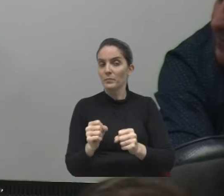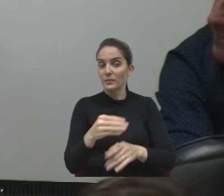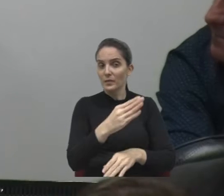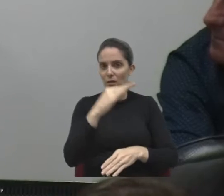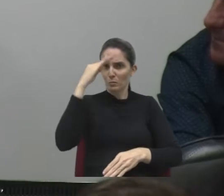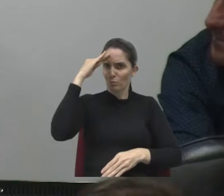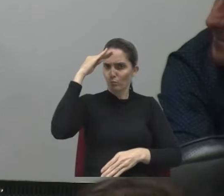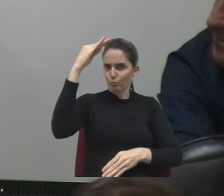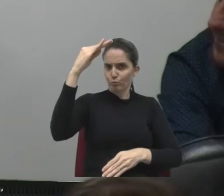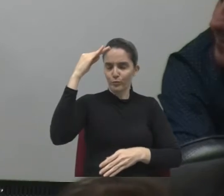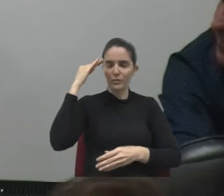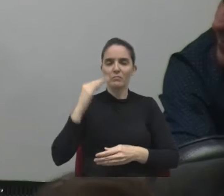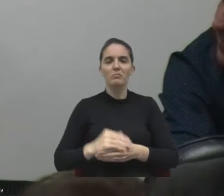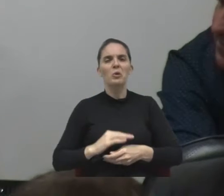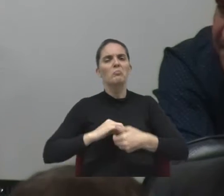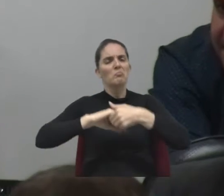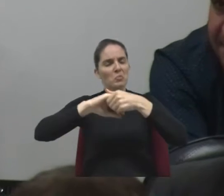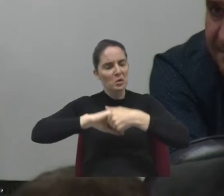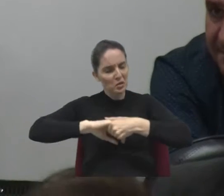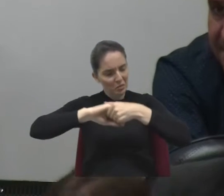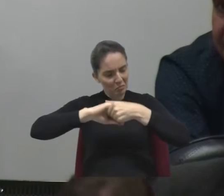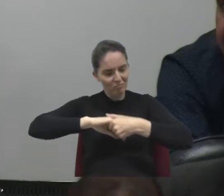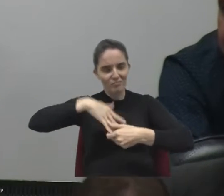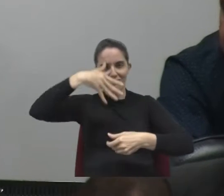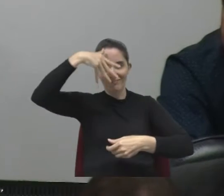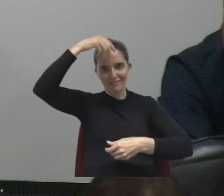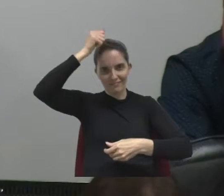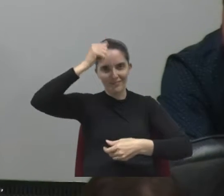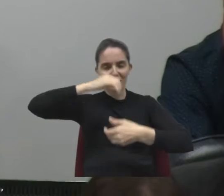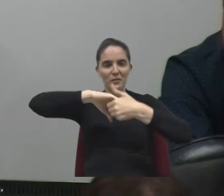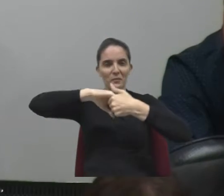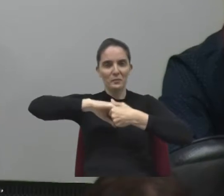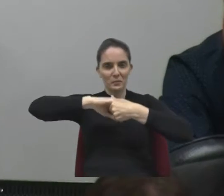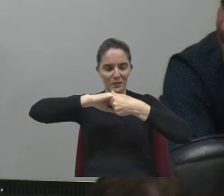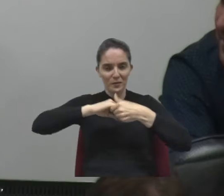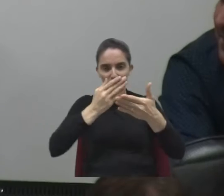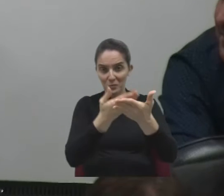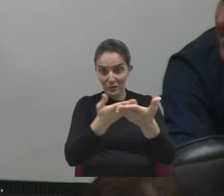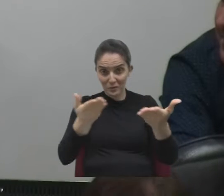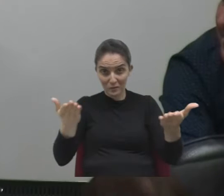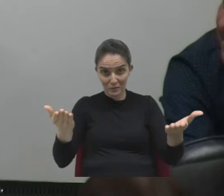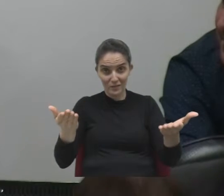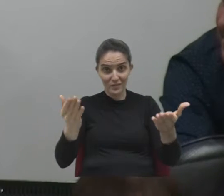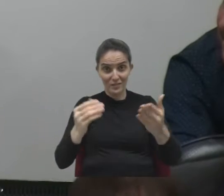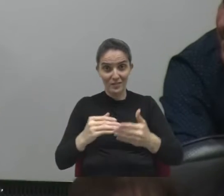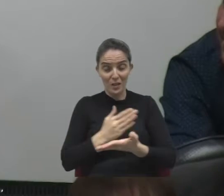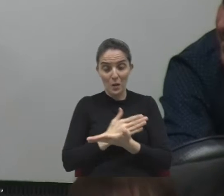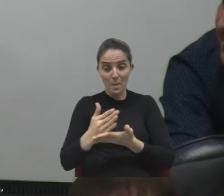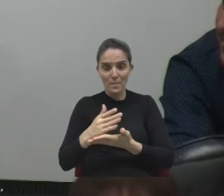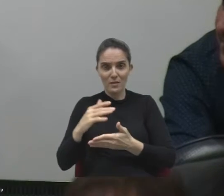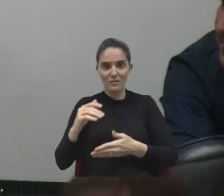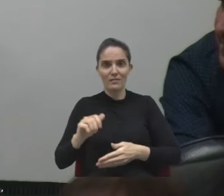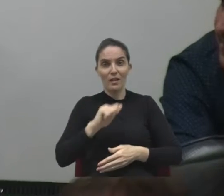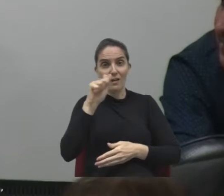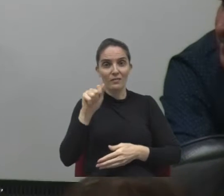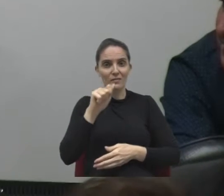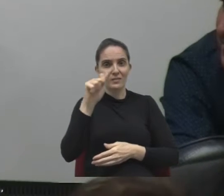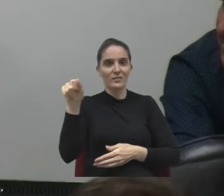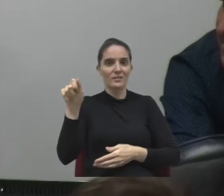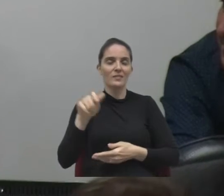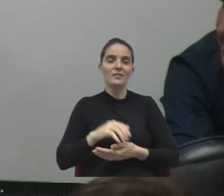Então, parabéns para o Toninho, parabéns pela iniciativa de vocês, que vocês possam cada vez mais unir